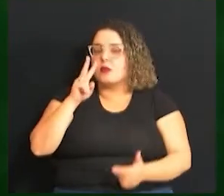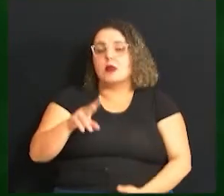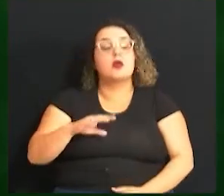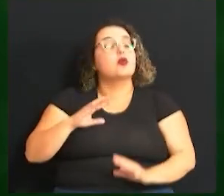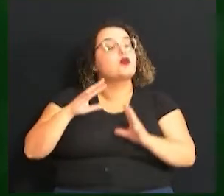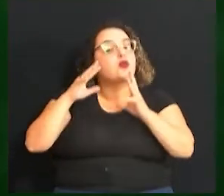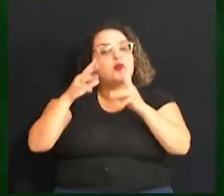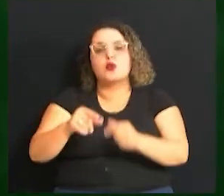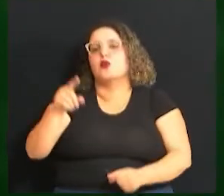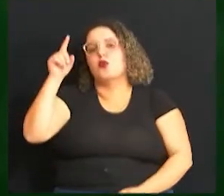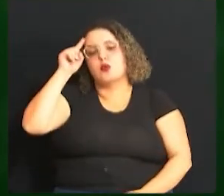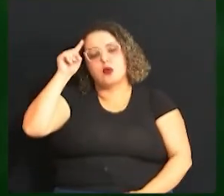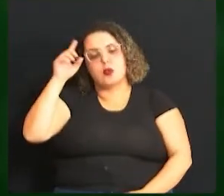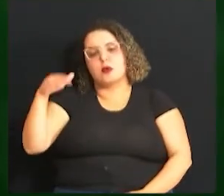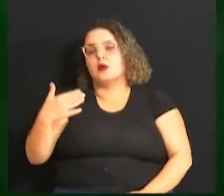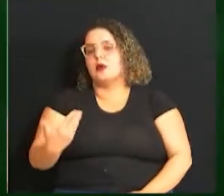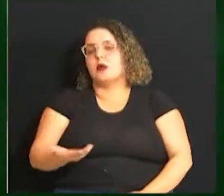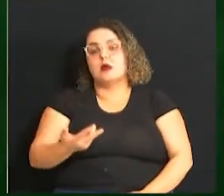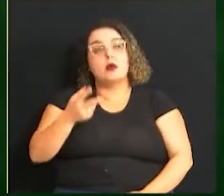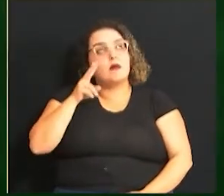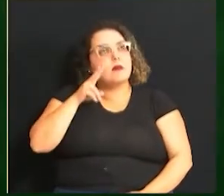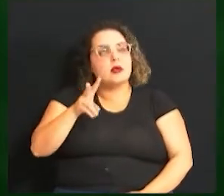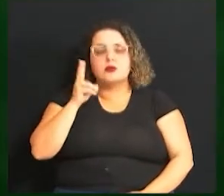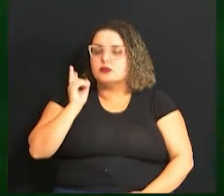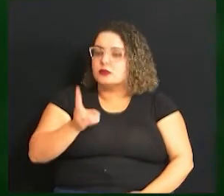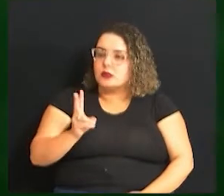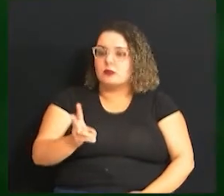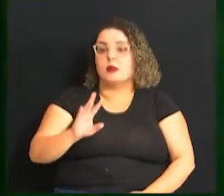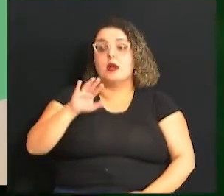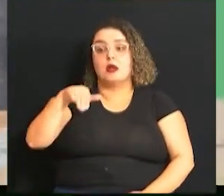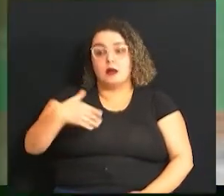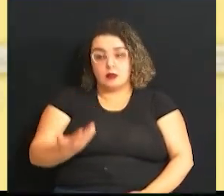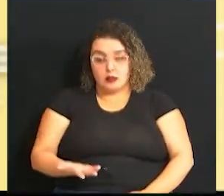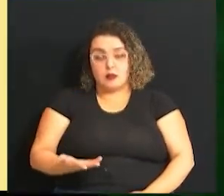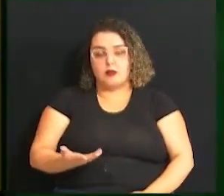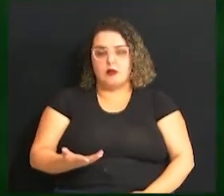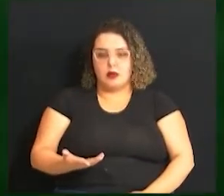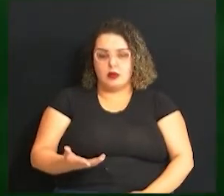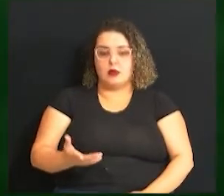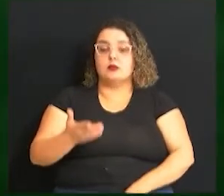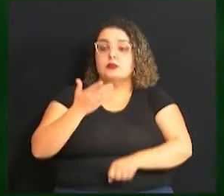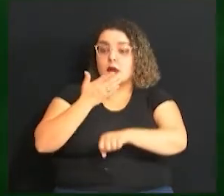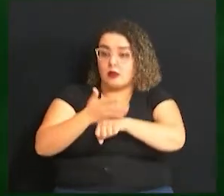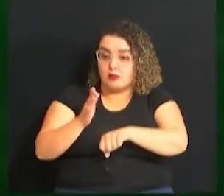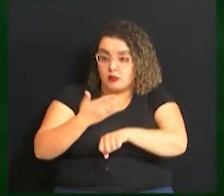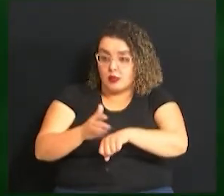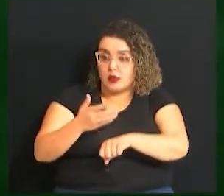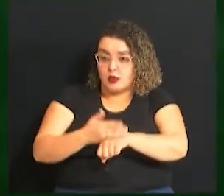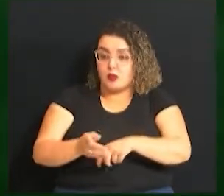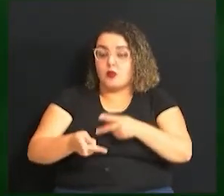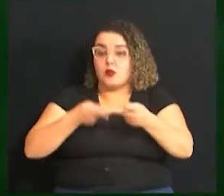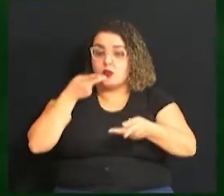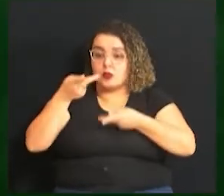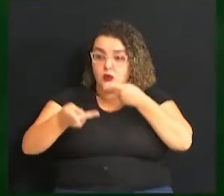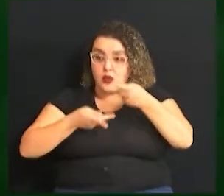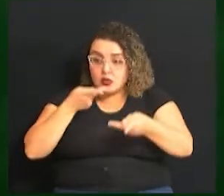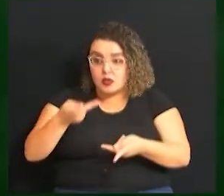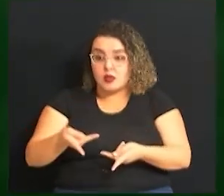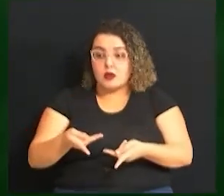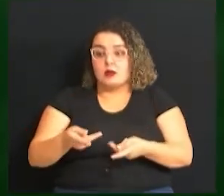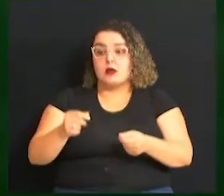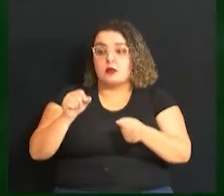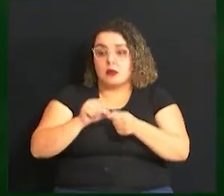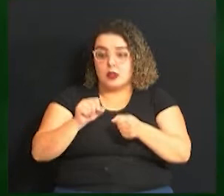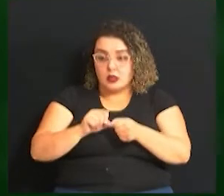comum, isso você vê todos os dias. Eu cansei de ver isso. E quando a gente coloca em prática o que eu